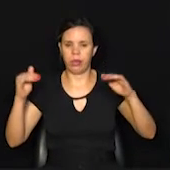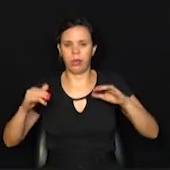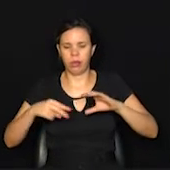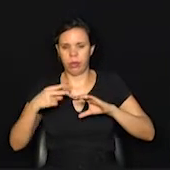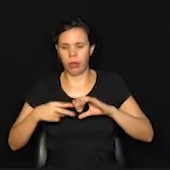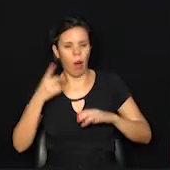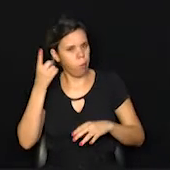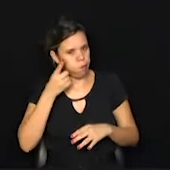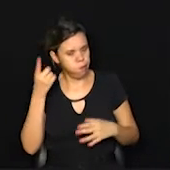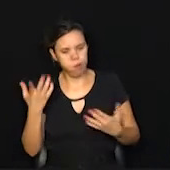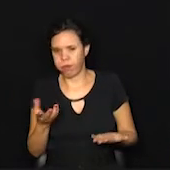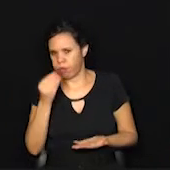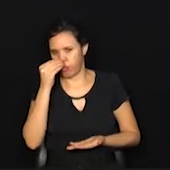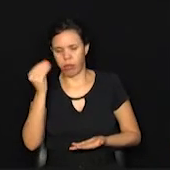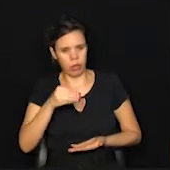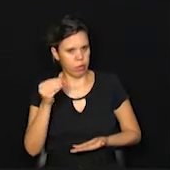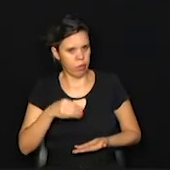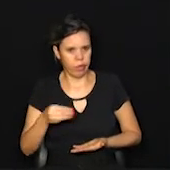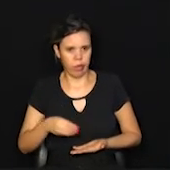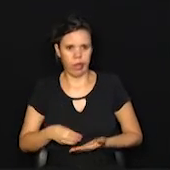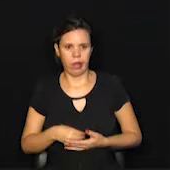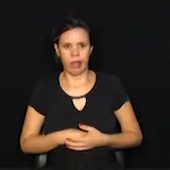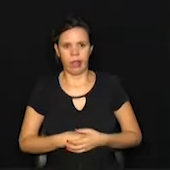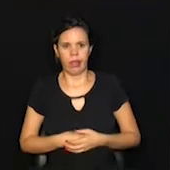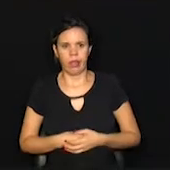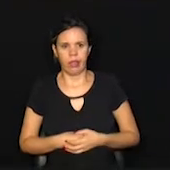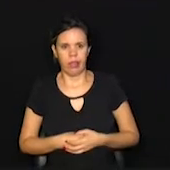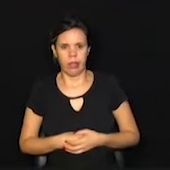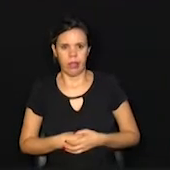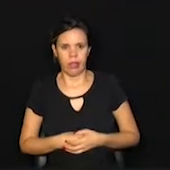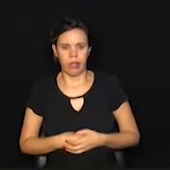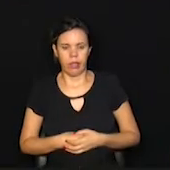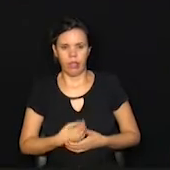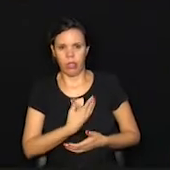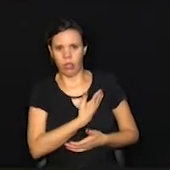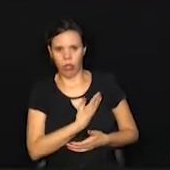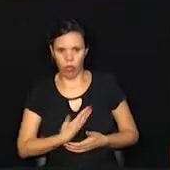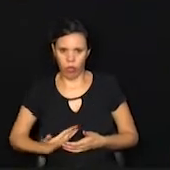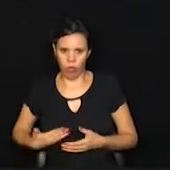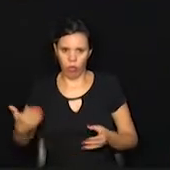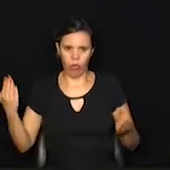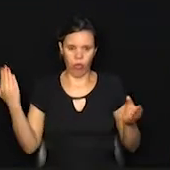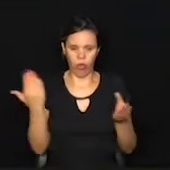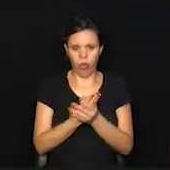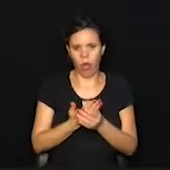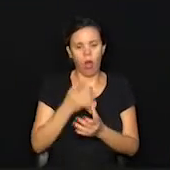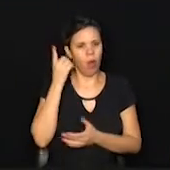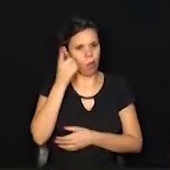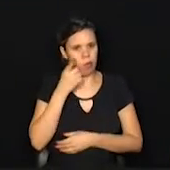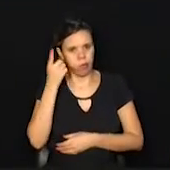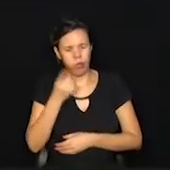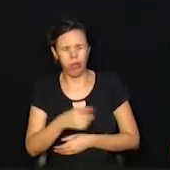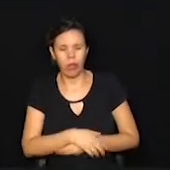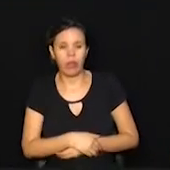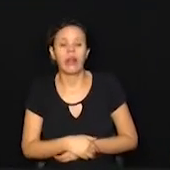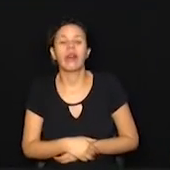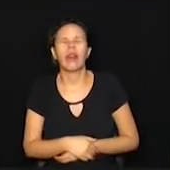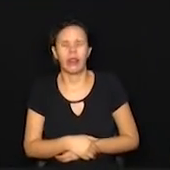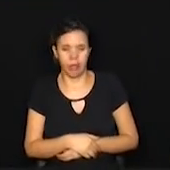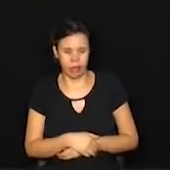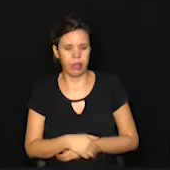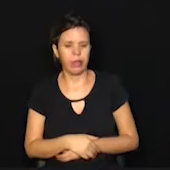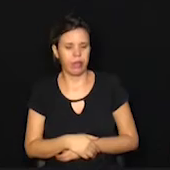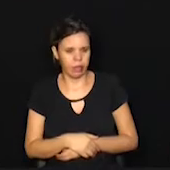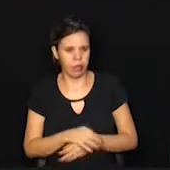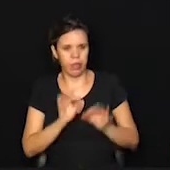câmara dos deputados nega licença para que o governo processo o deputado Márcio Moreira Alves que aquele do